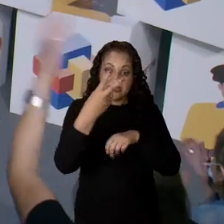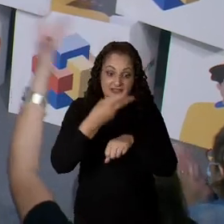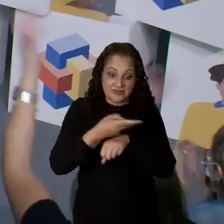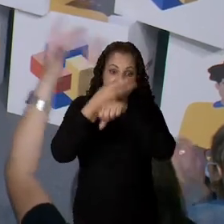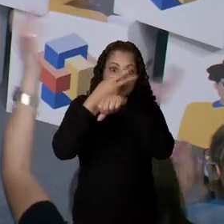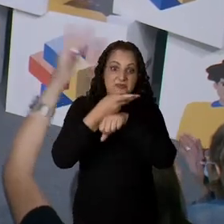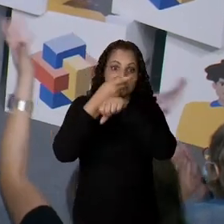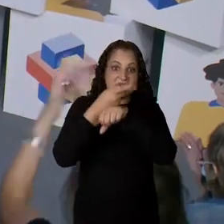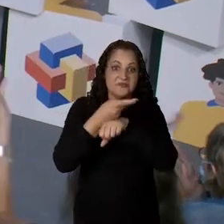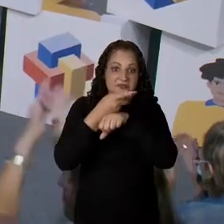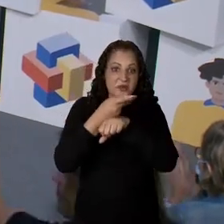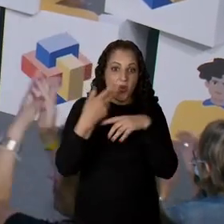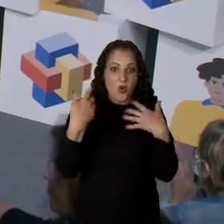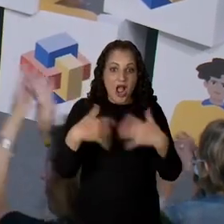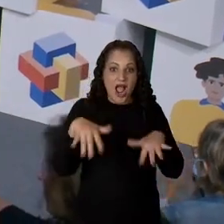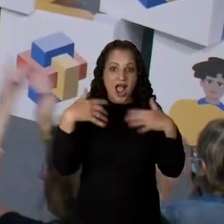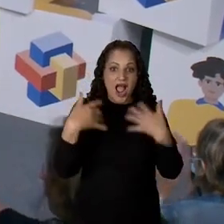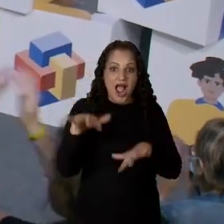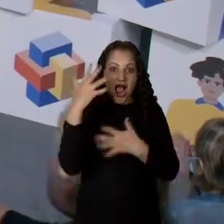Nós temos...